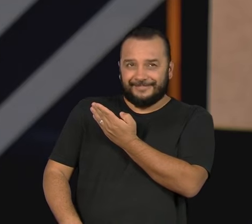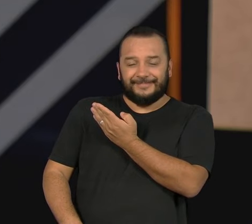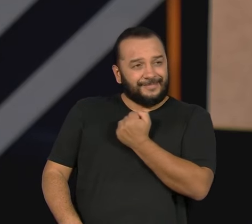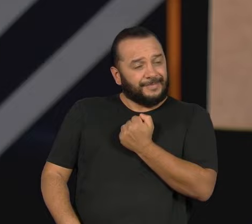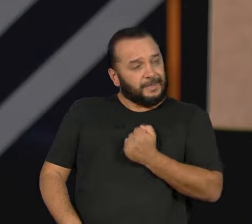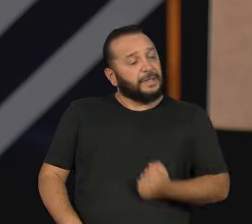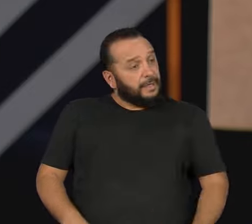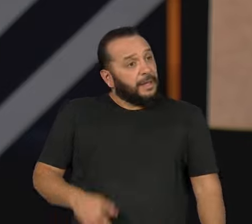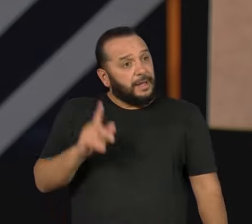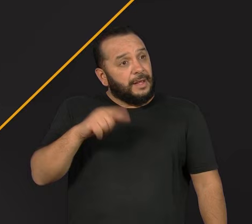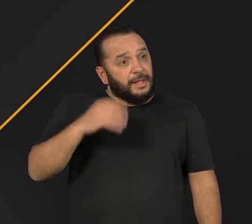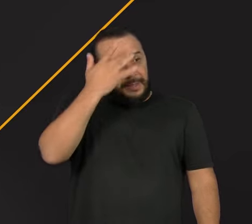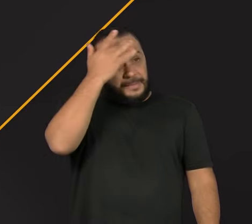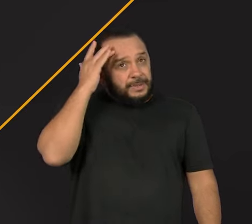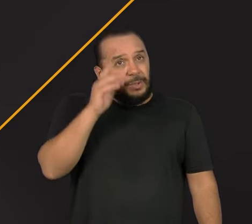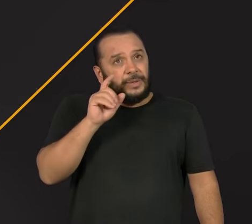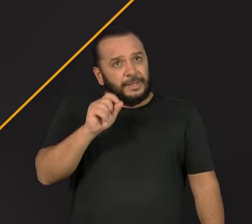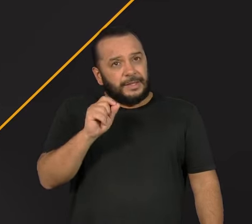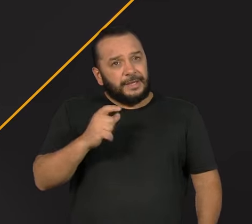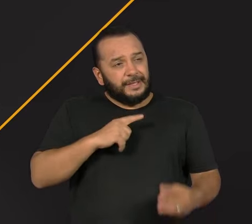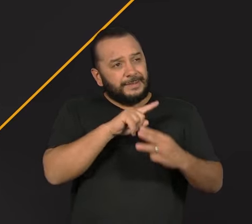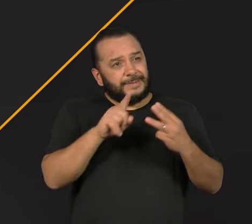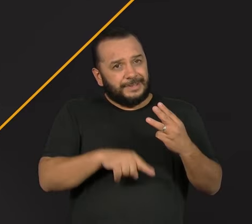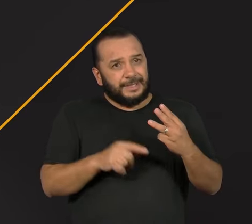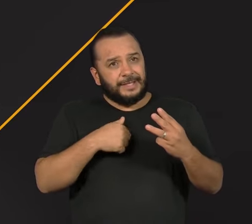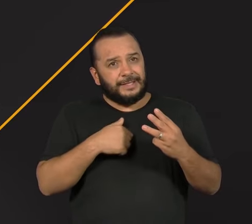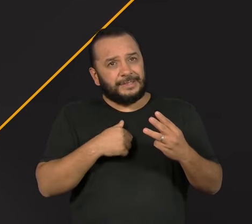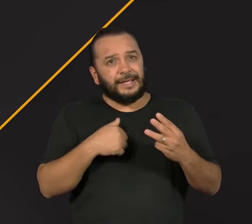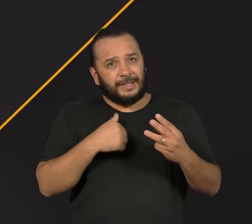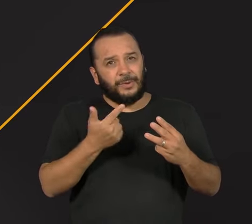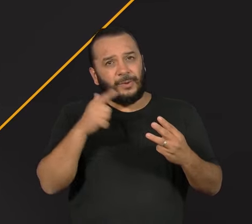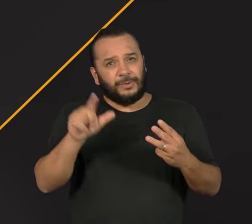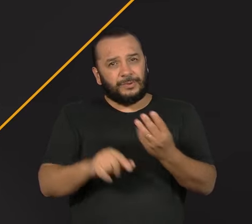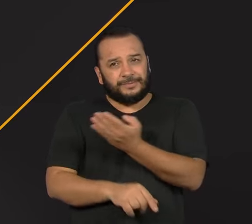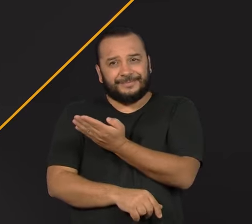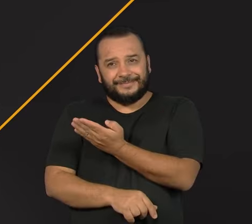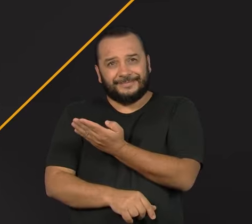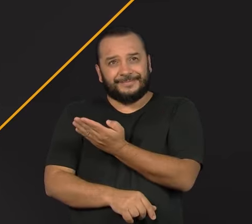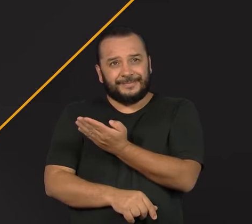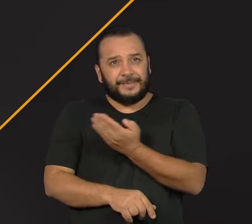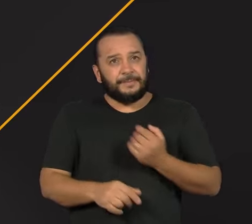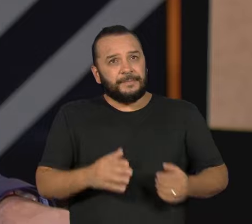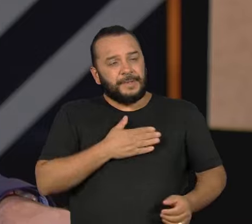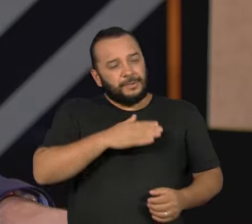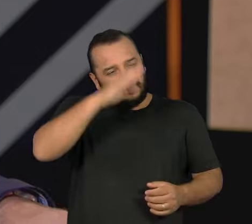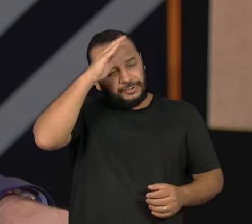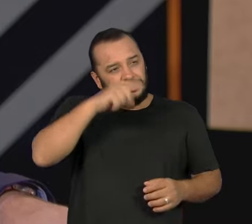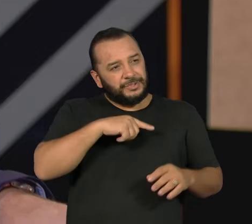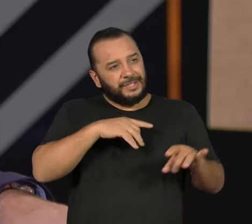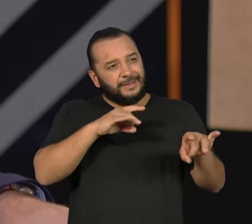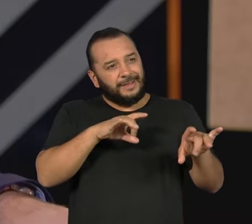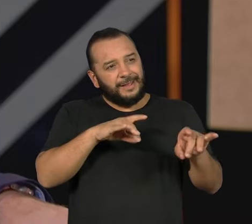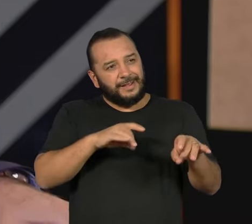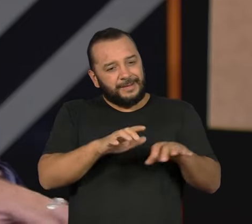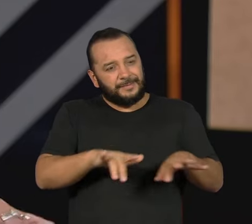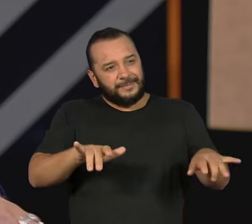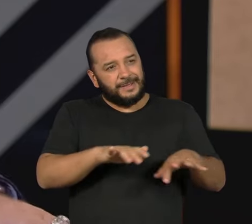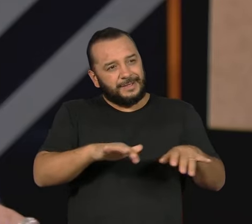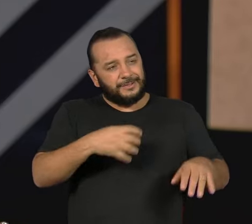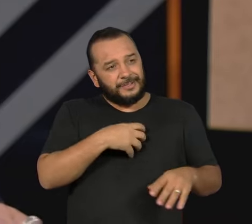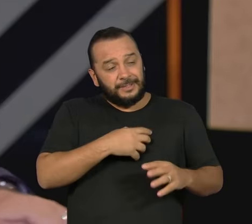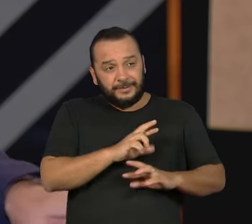Foram precursores, né? Eles junto com o Zimbo Trio, né? E o meu tio tinha uma técnica de piano, que era uma técnica um pouco diferente,